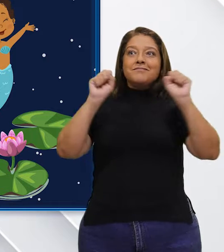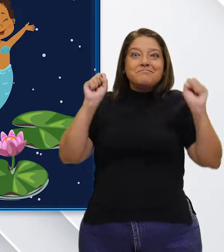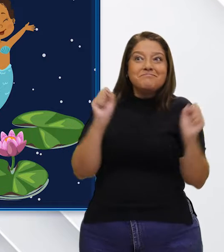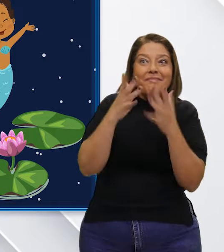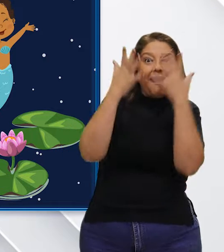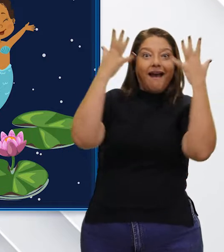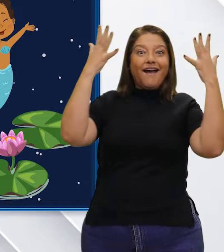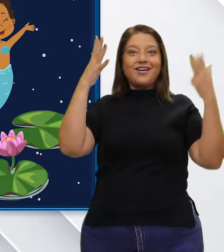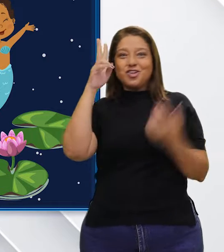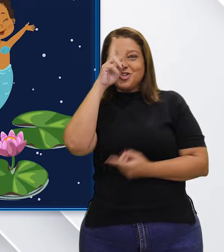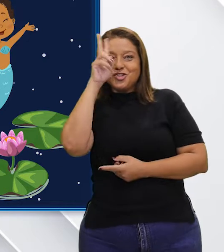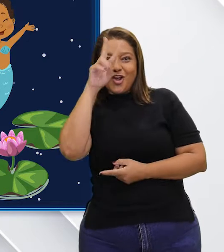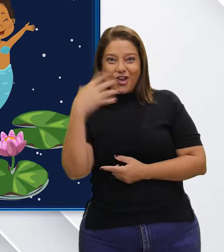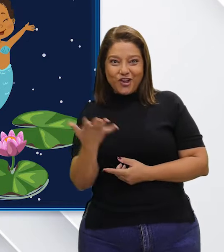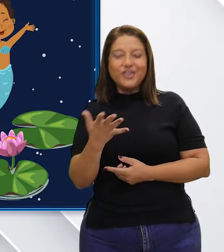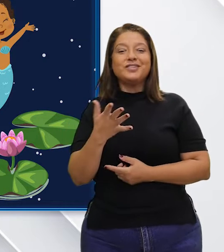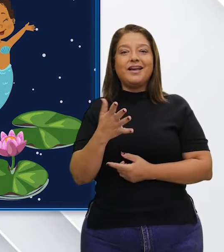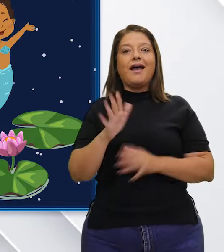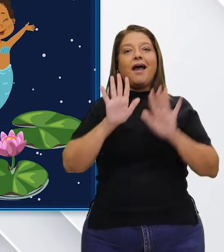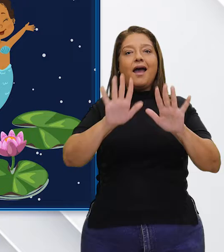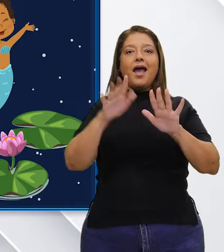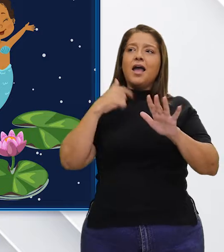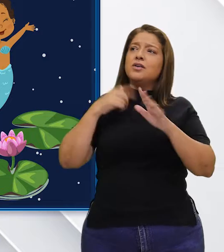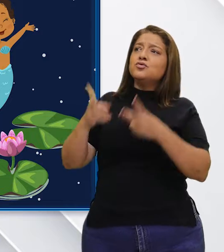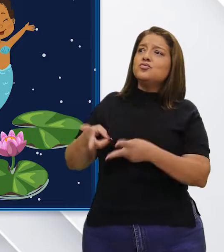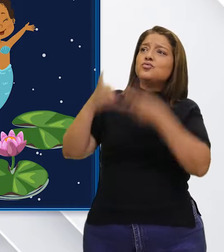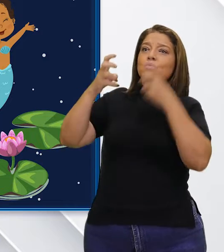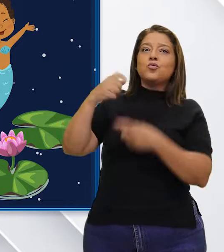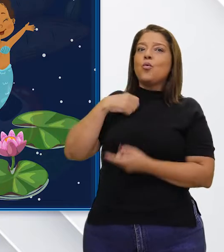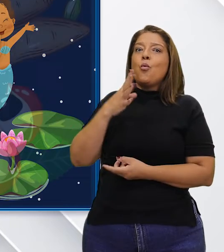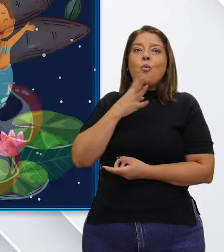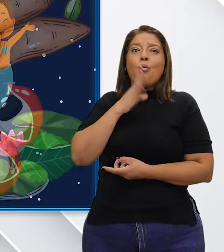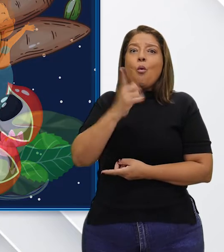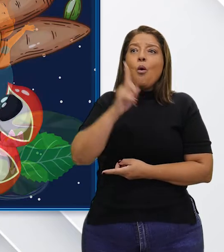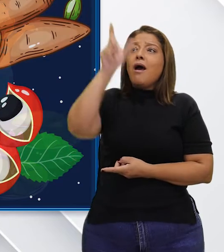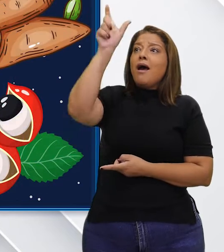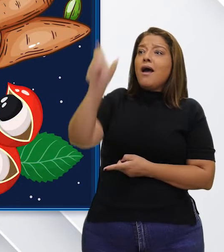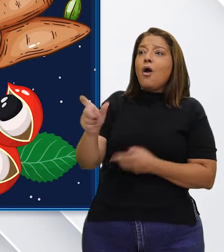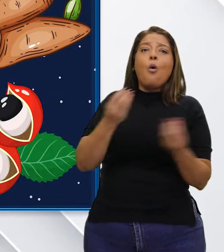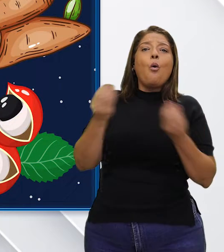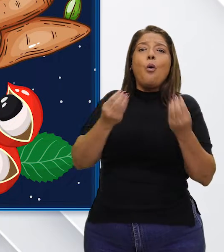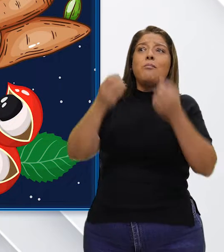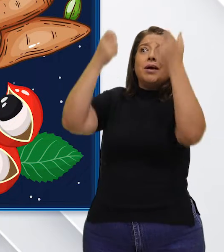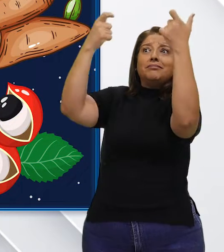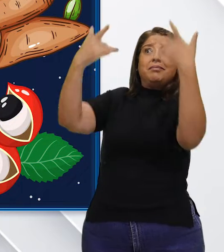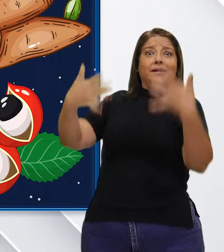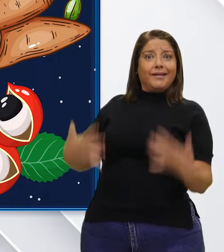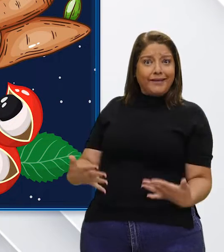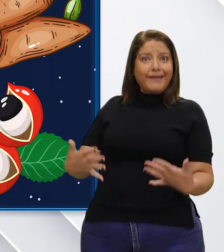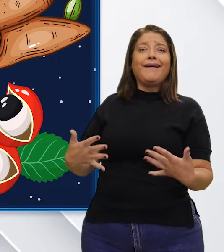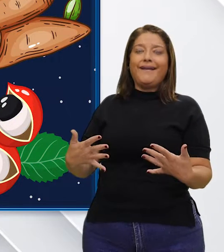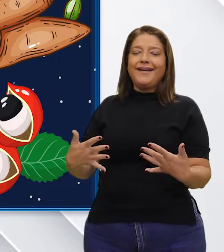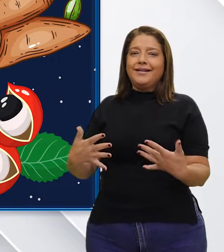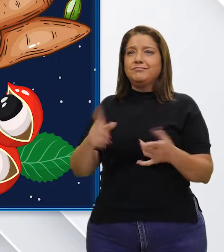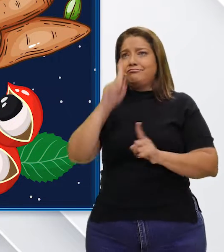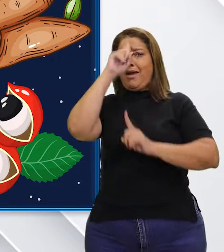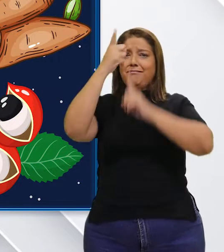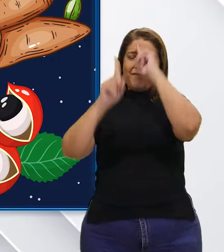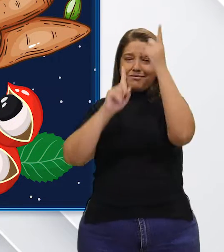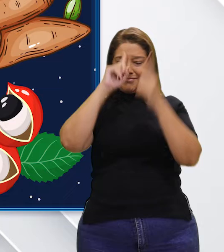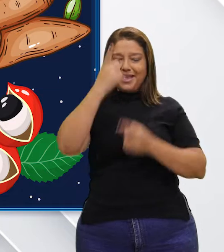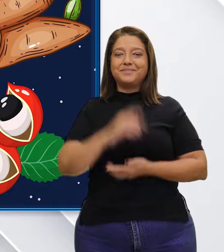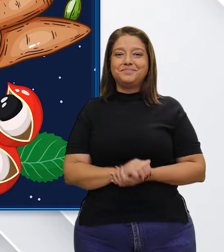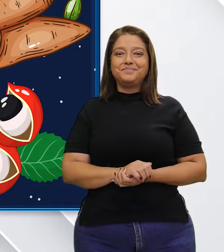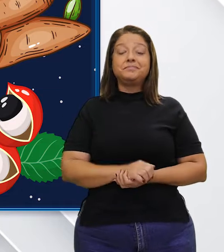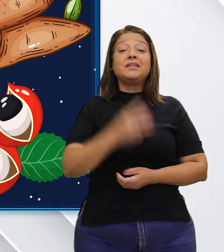muitas vezes explorando o desconhecido e o inexplicável. A terceira